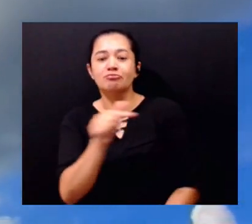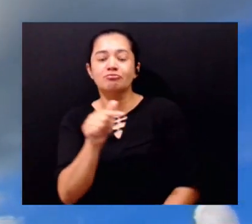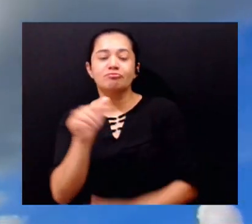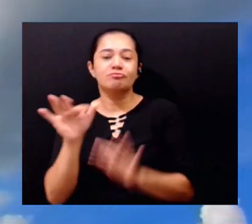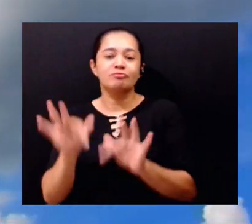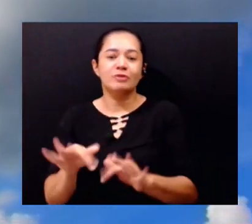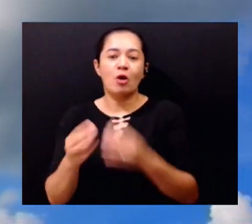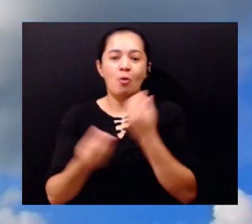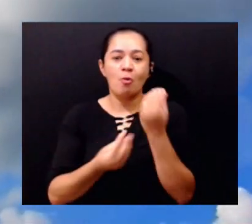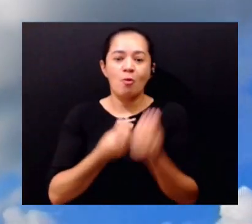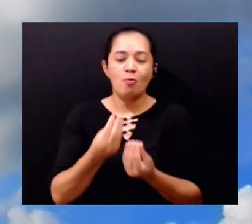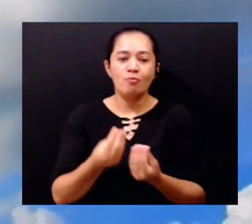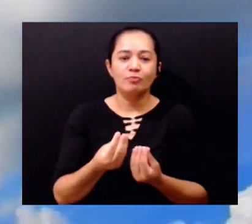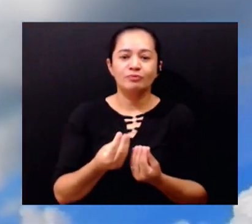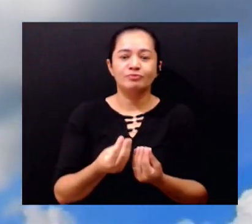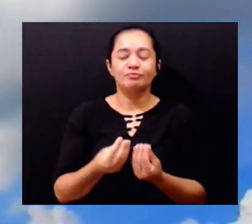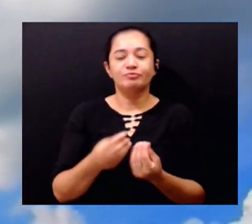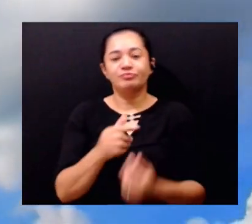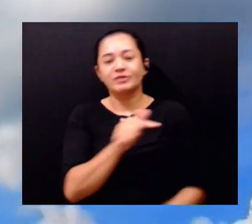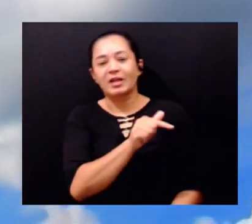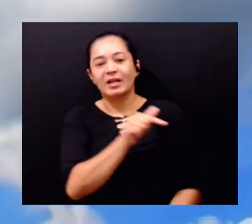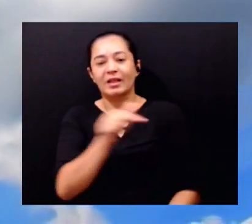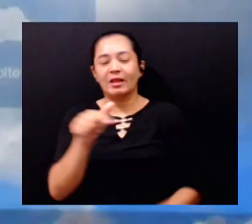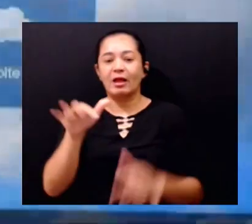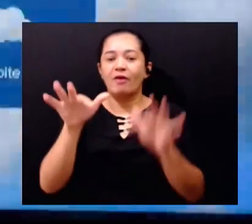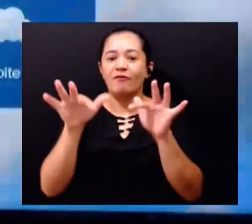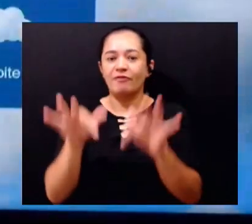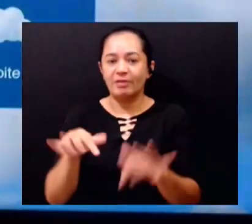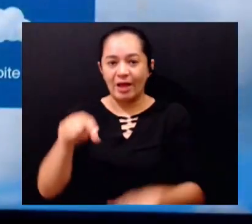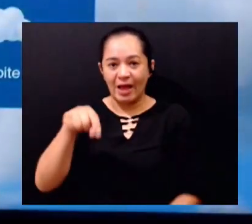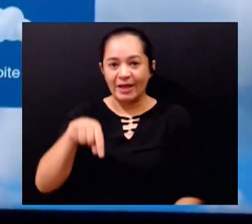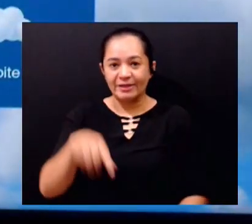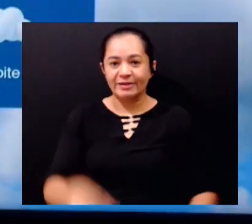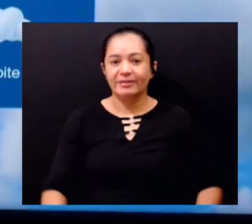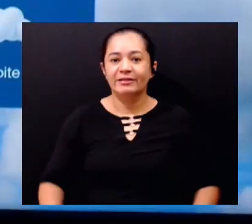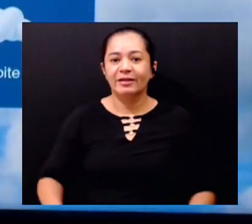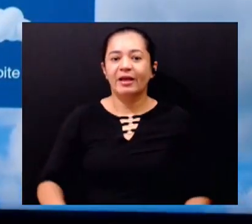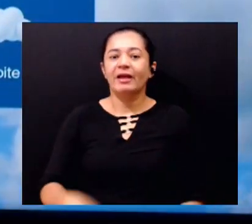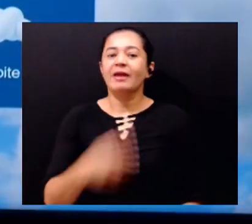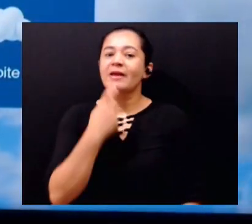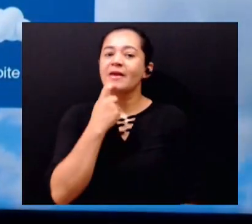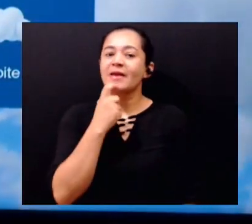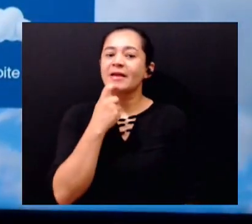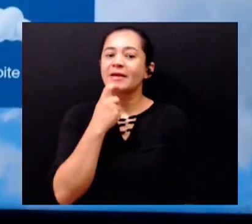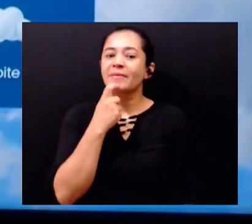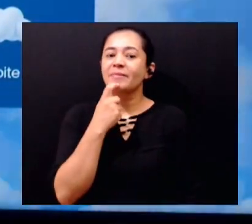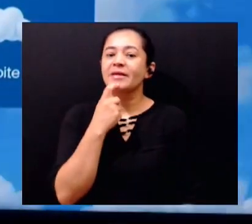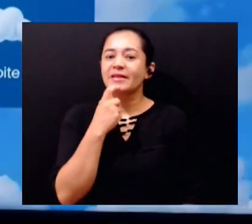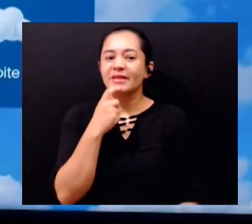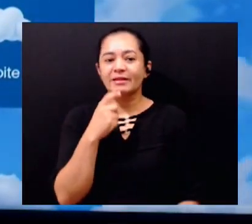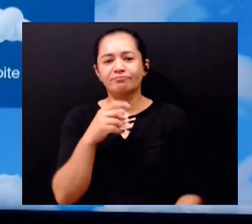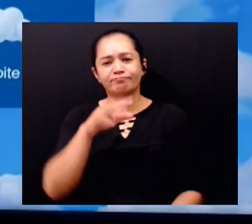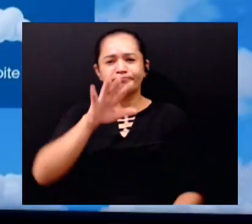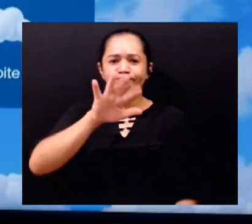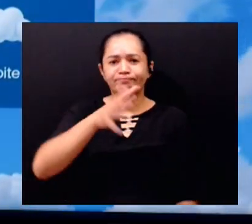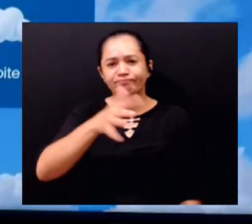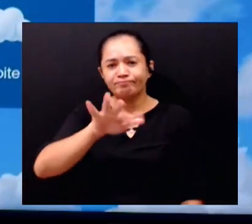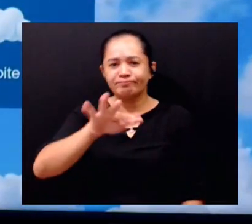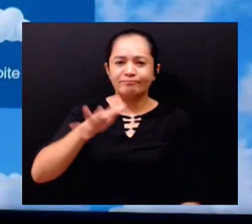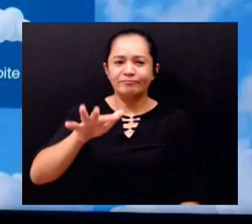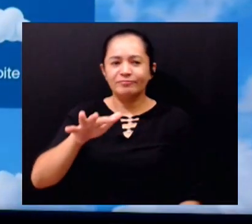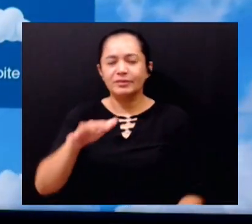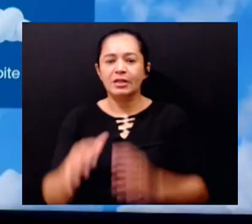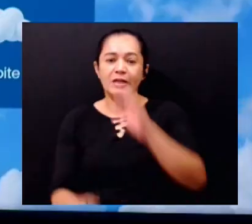o final de semana aqui na cidade de Campinas, nós teremos aí essa variação, né? Sábado é dia de sol com